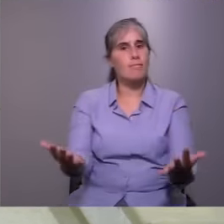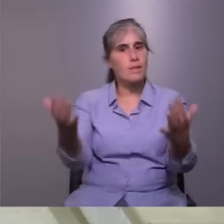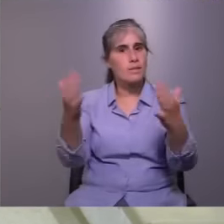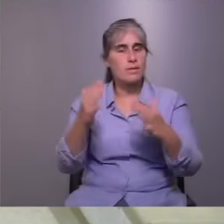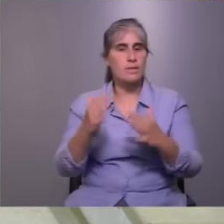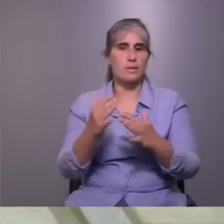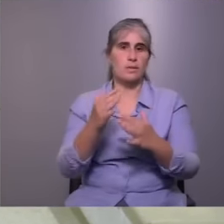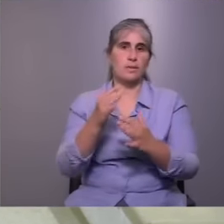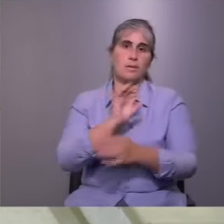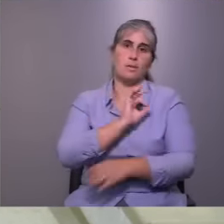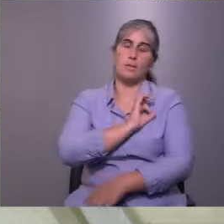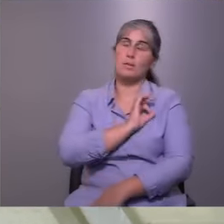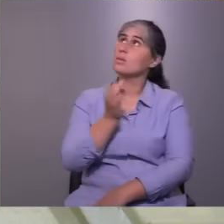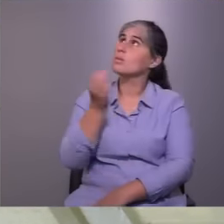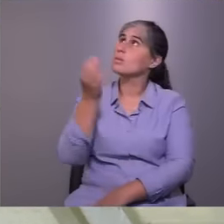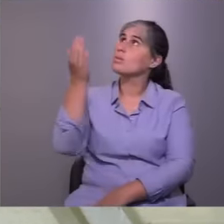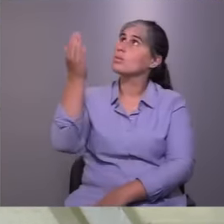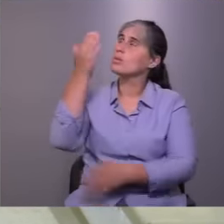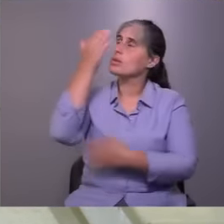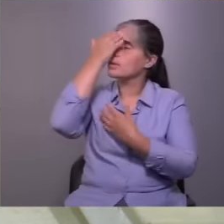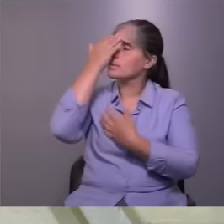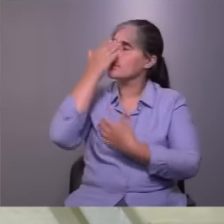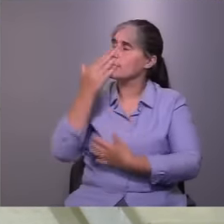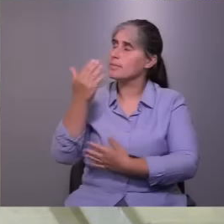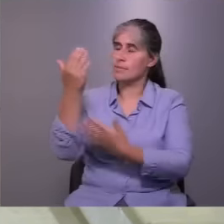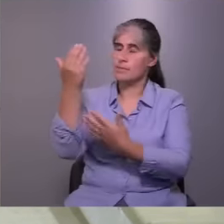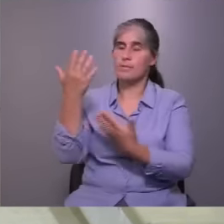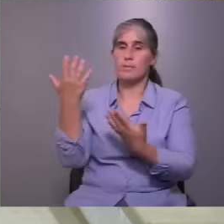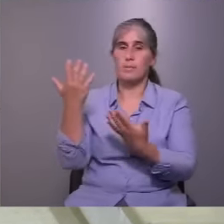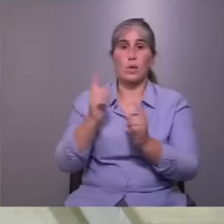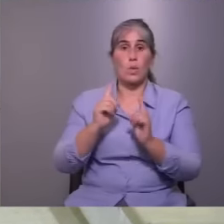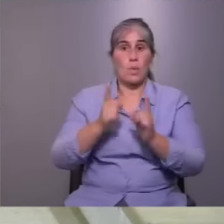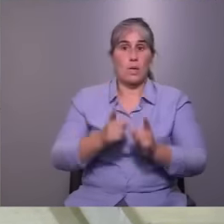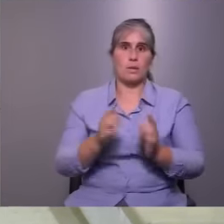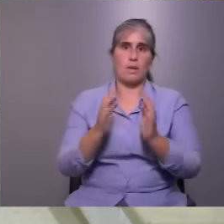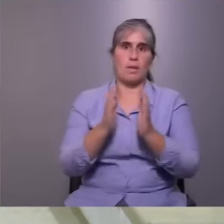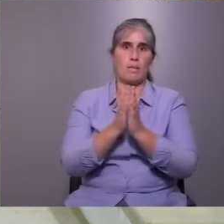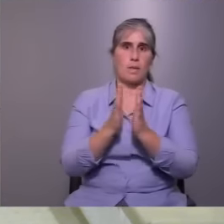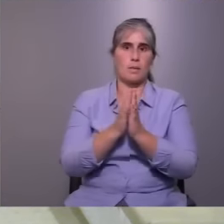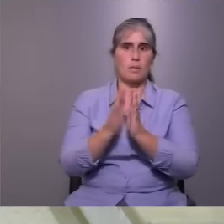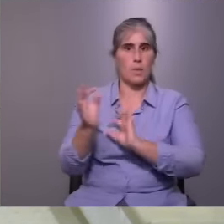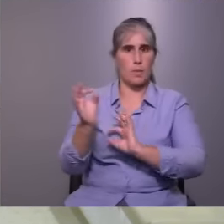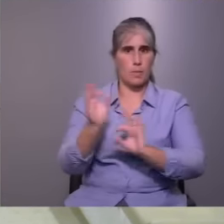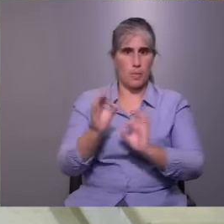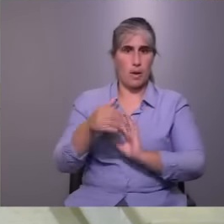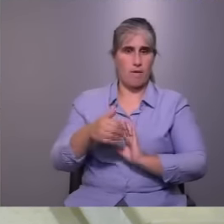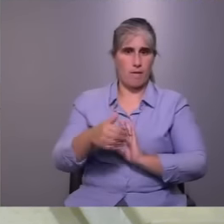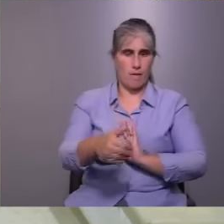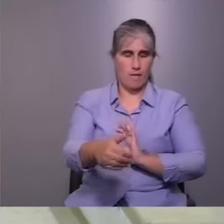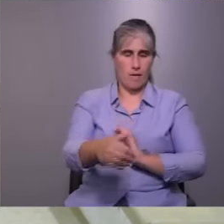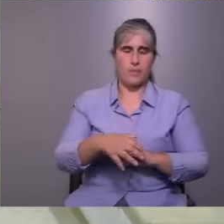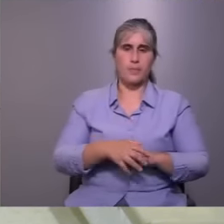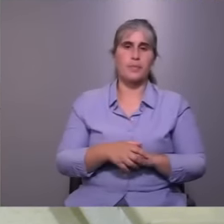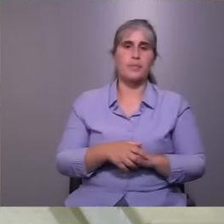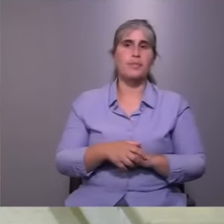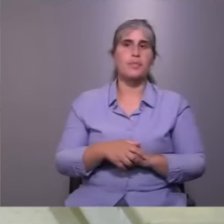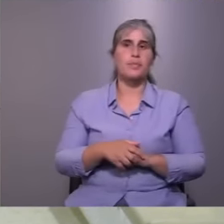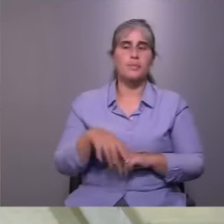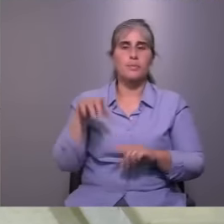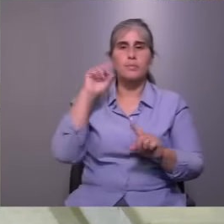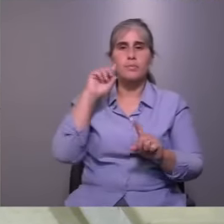outros: Venite, adoremos Dominum. Vinde, adoremos o Senhor. Vamos preparar